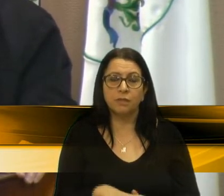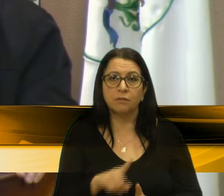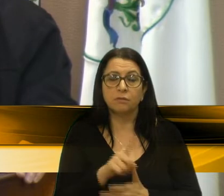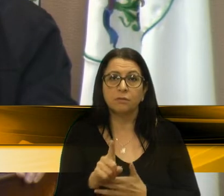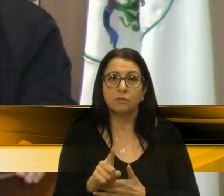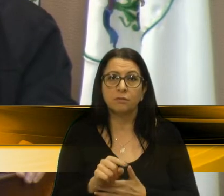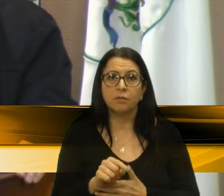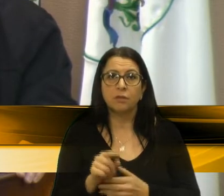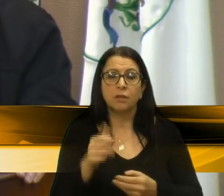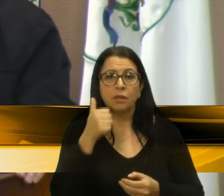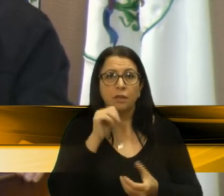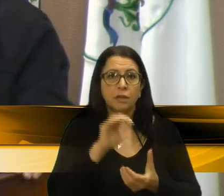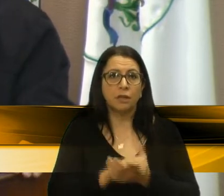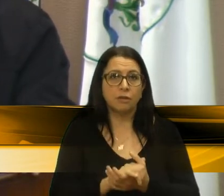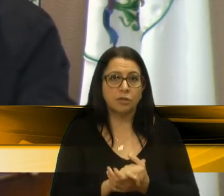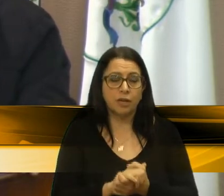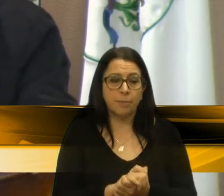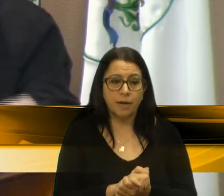usa